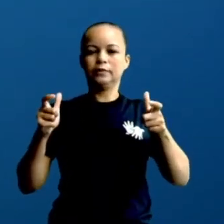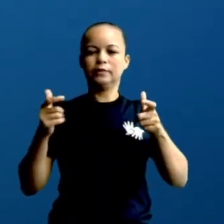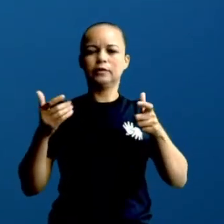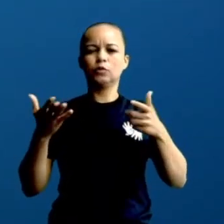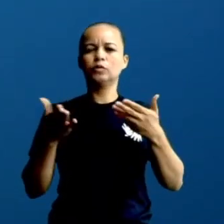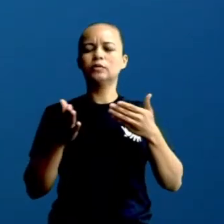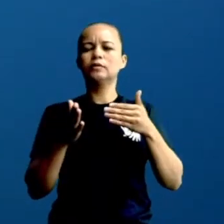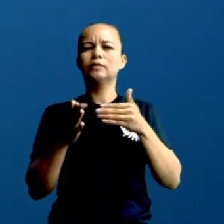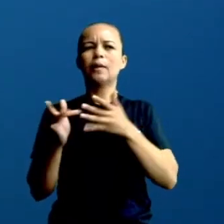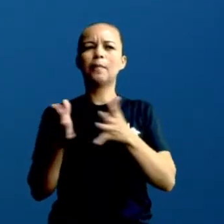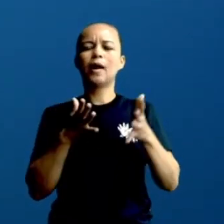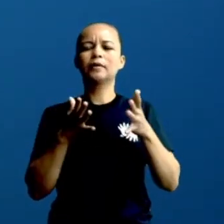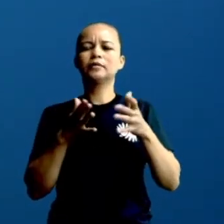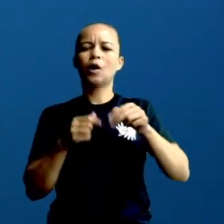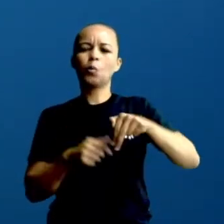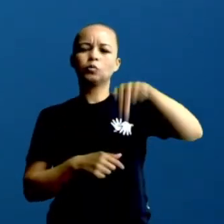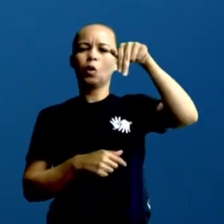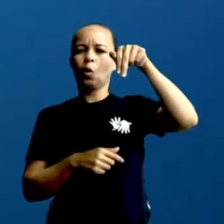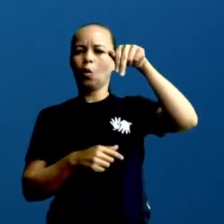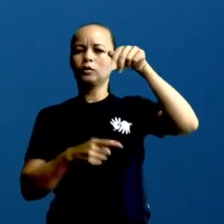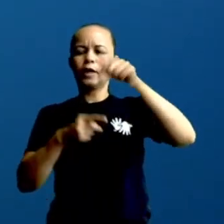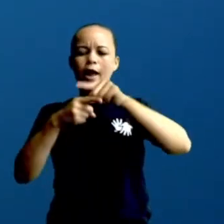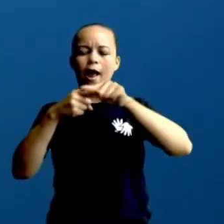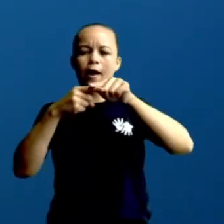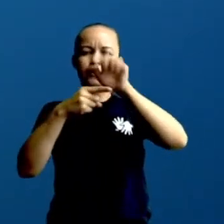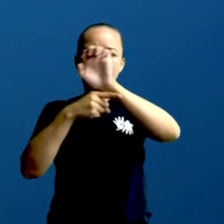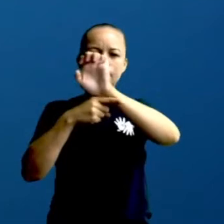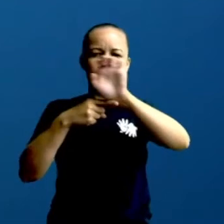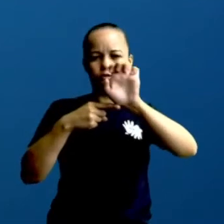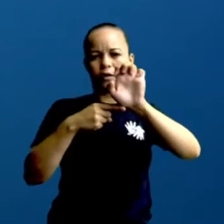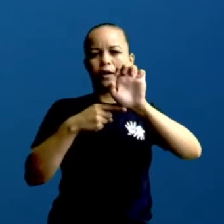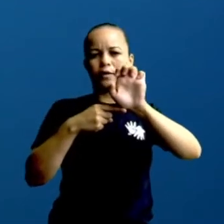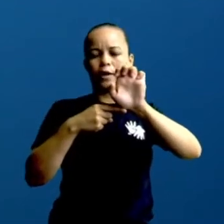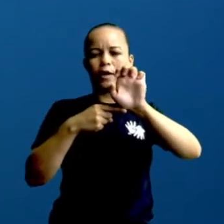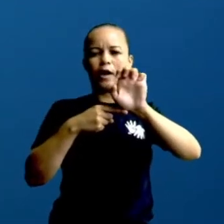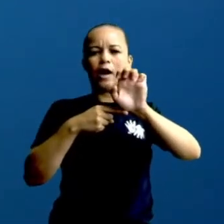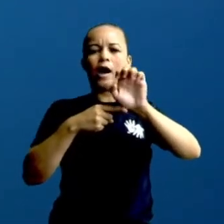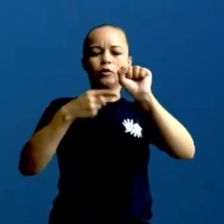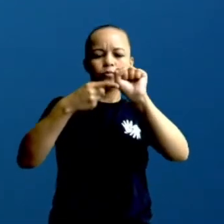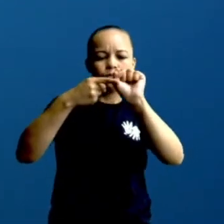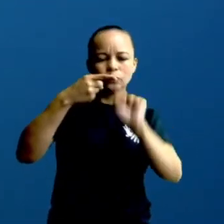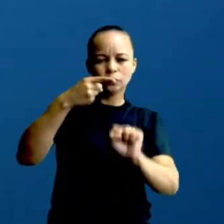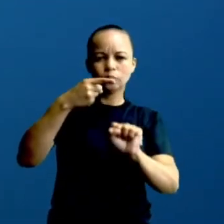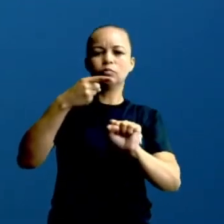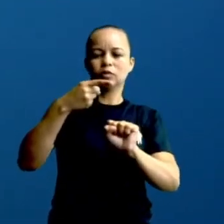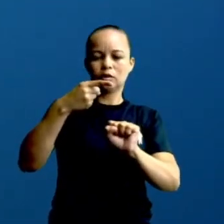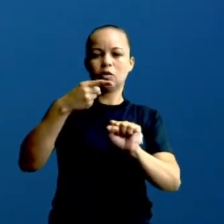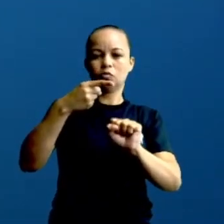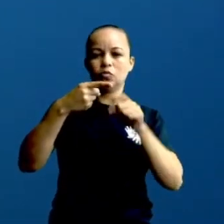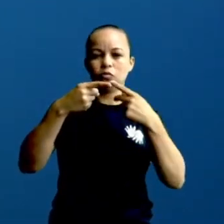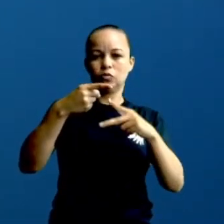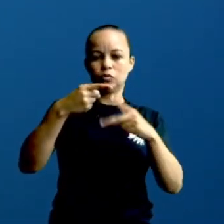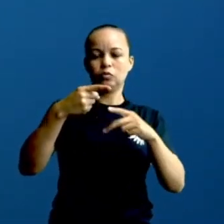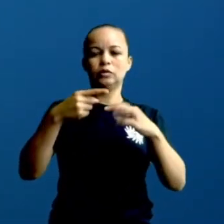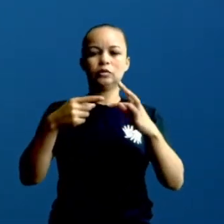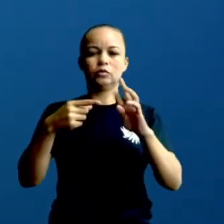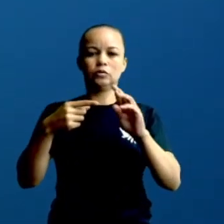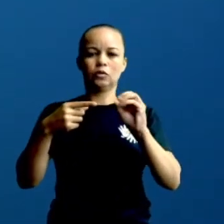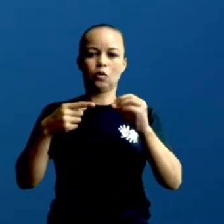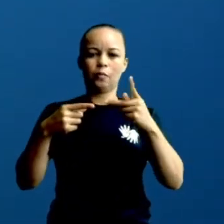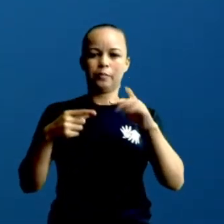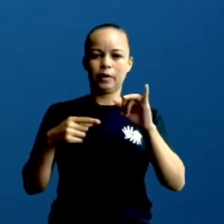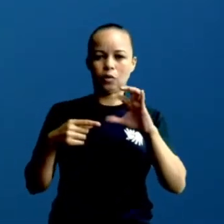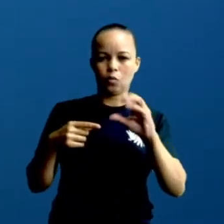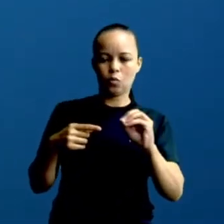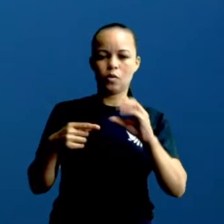ultrapassa ao norte a linha imaginária do Equador e ao sul a linha imaginária chamada do Trópico de